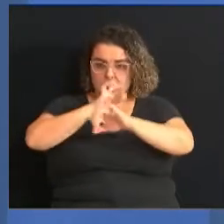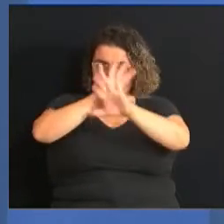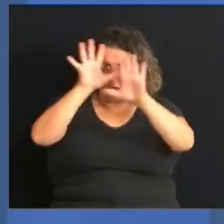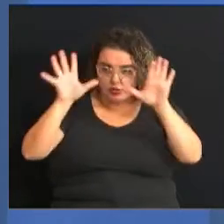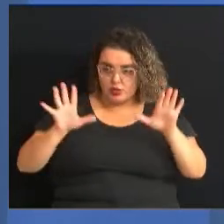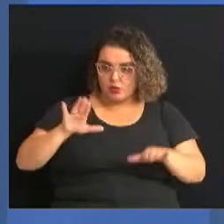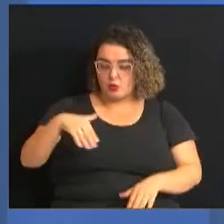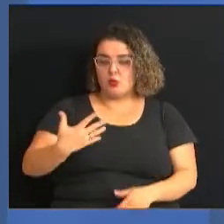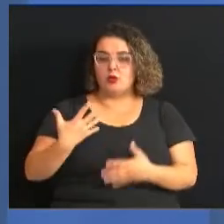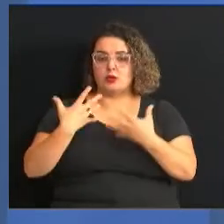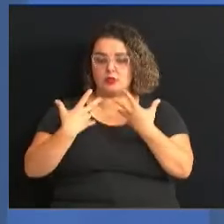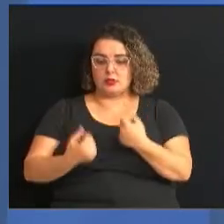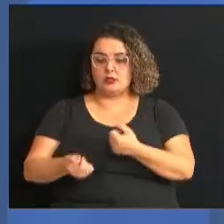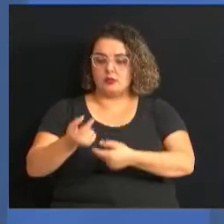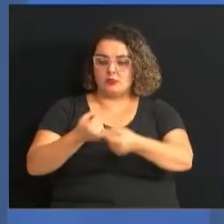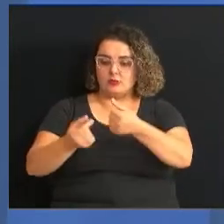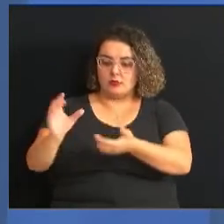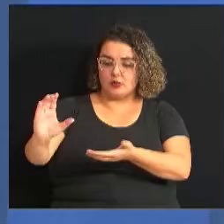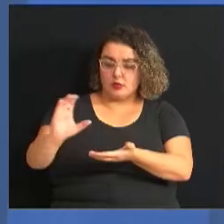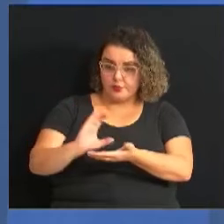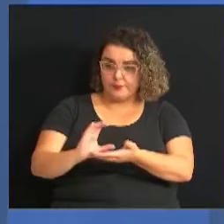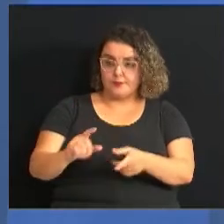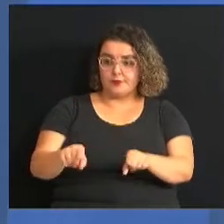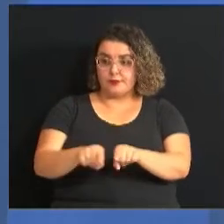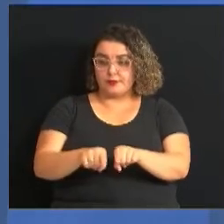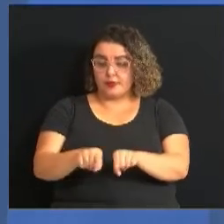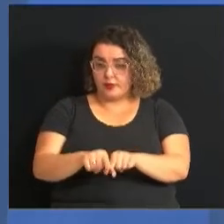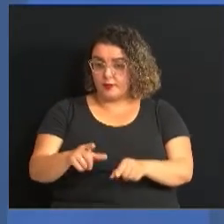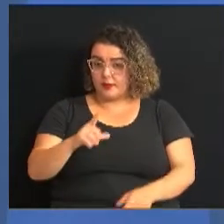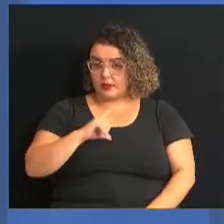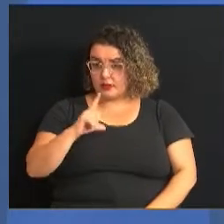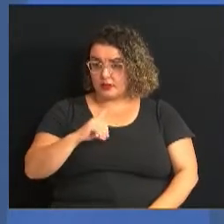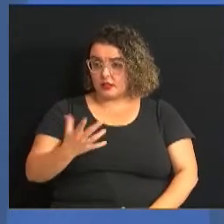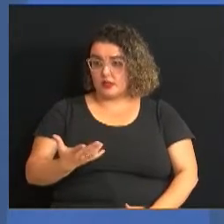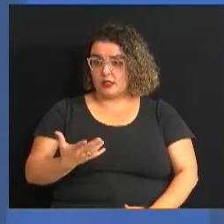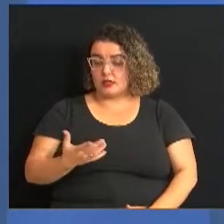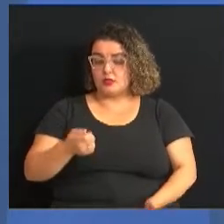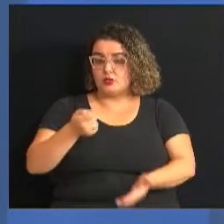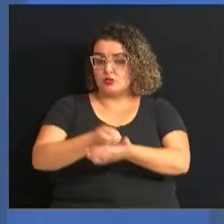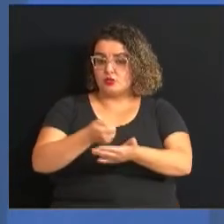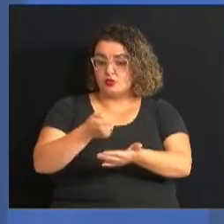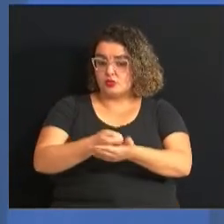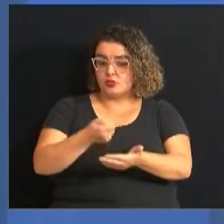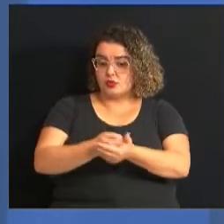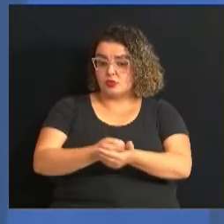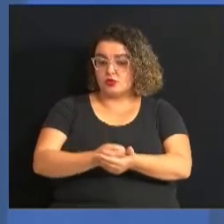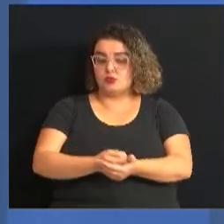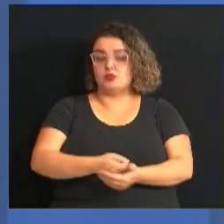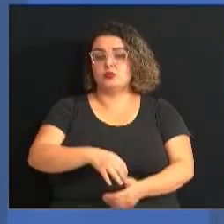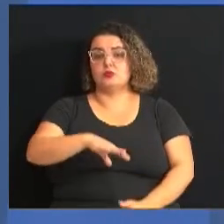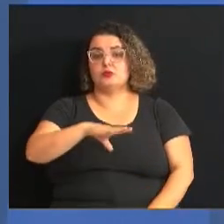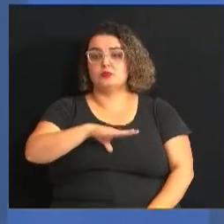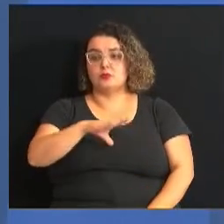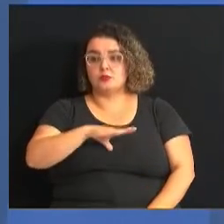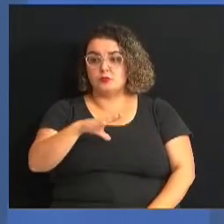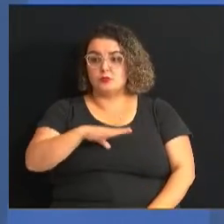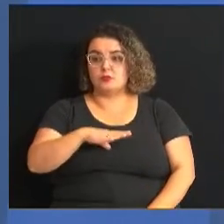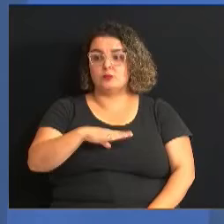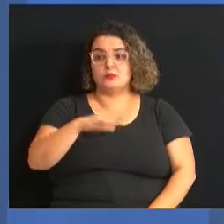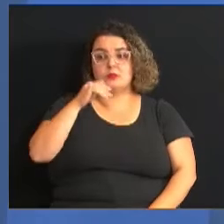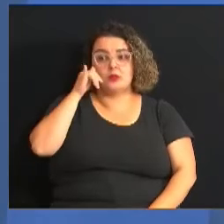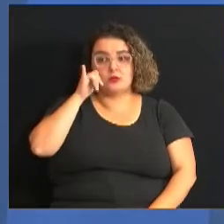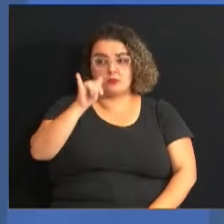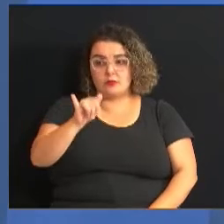recebem recursos públicos. Tem também a que estabelece os deveres ao município com relação à prevenção às